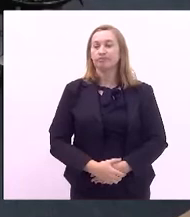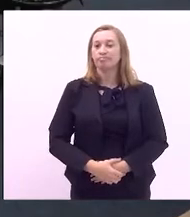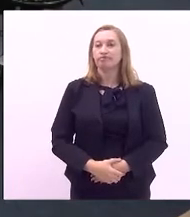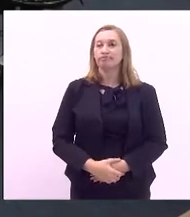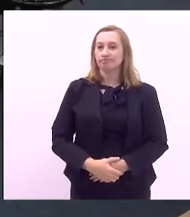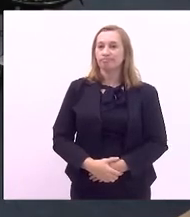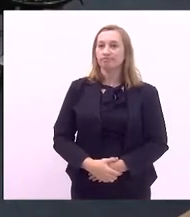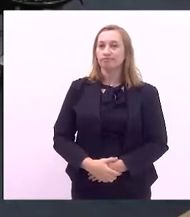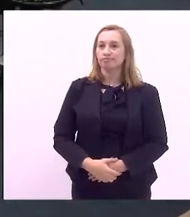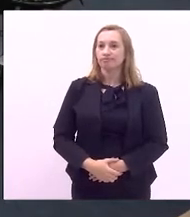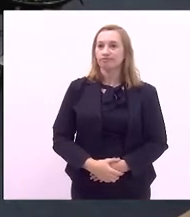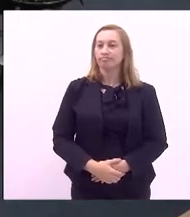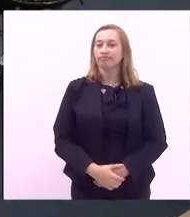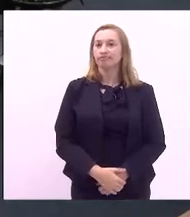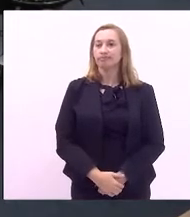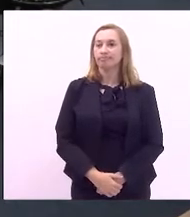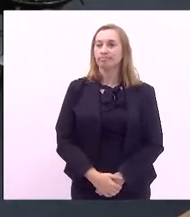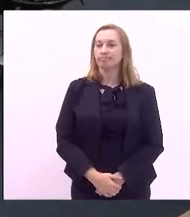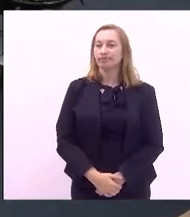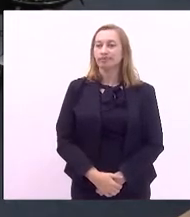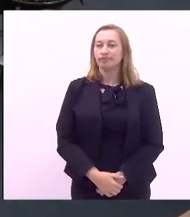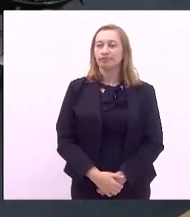E aí